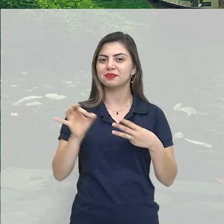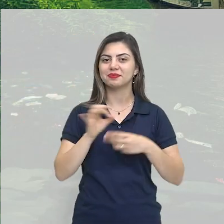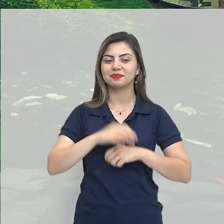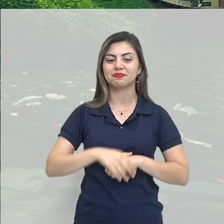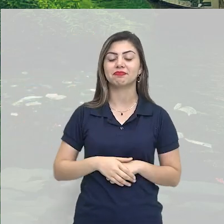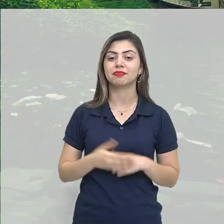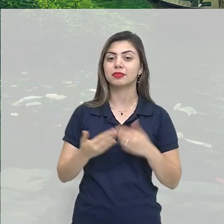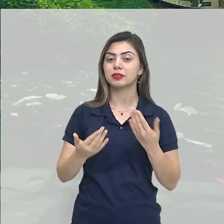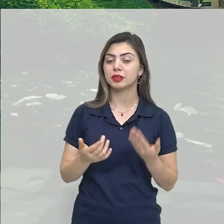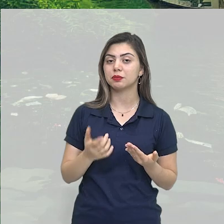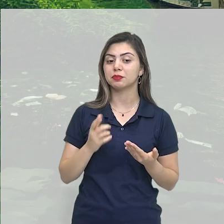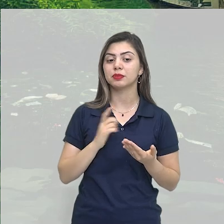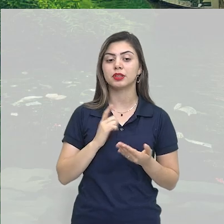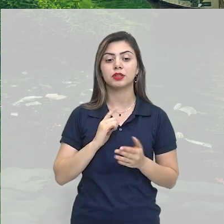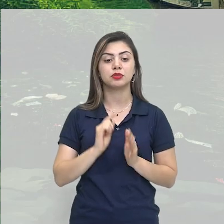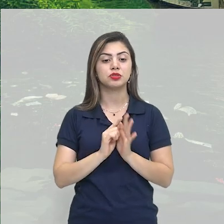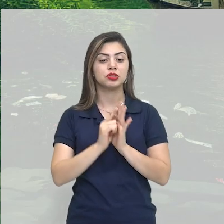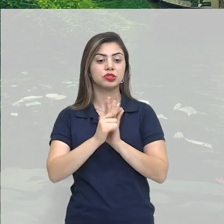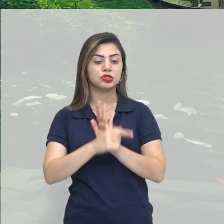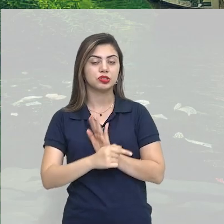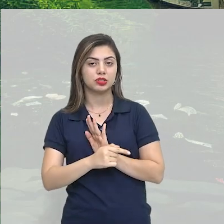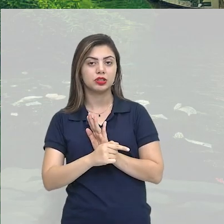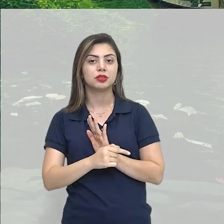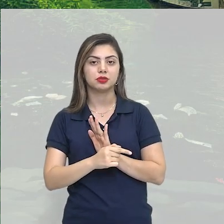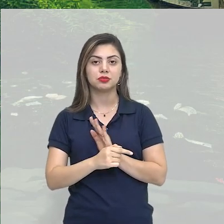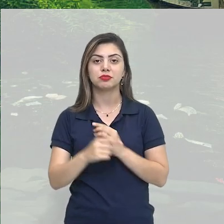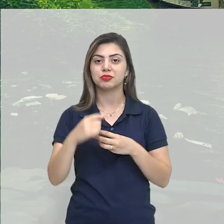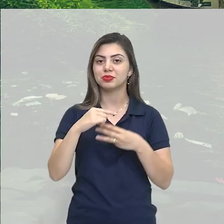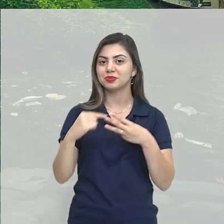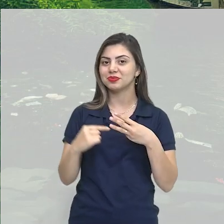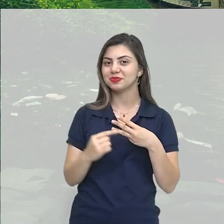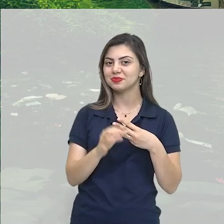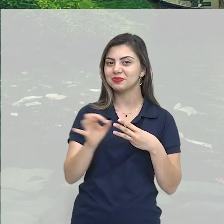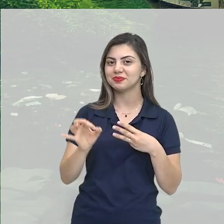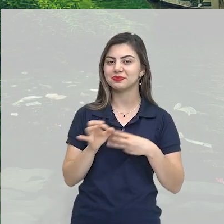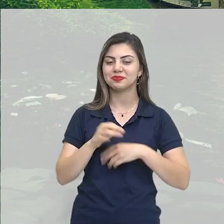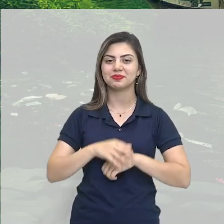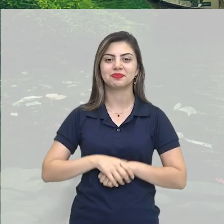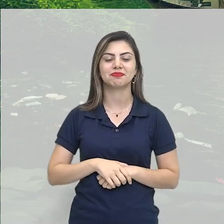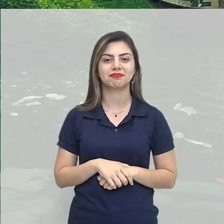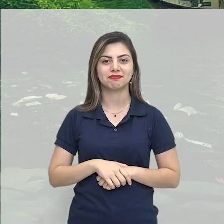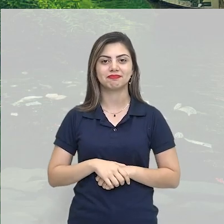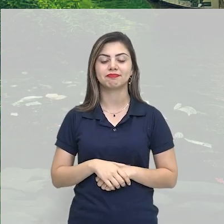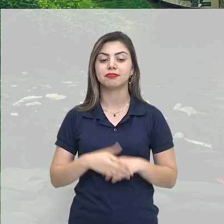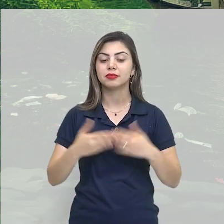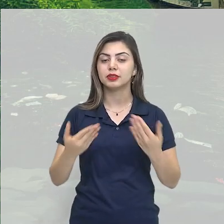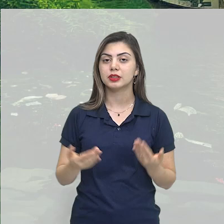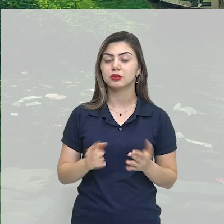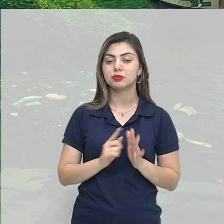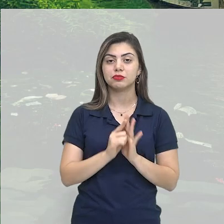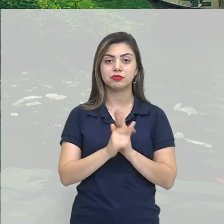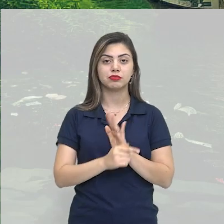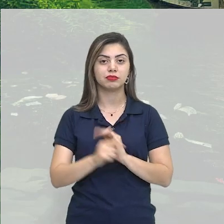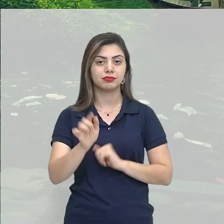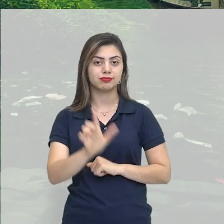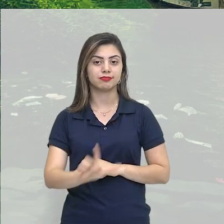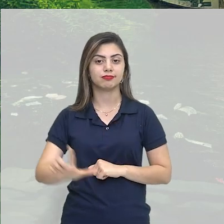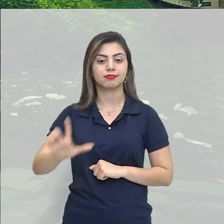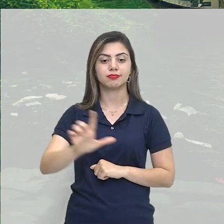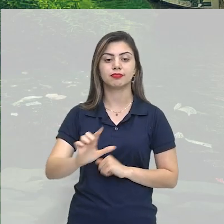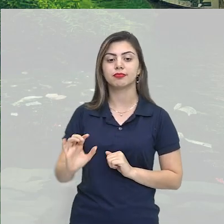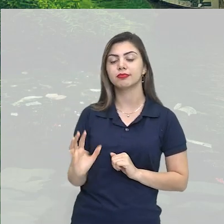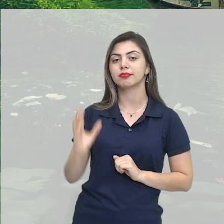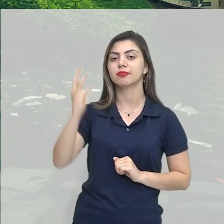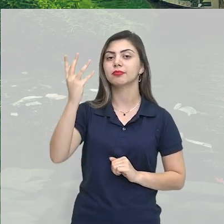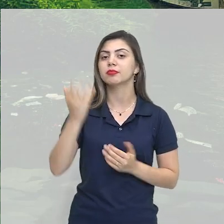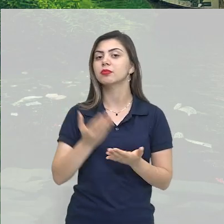o gênero épico, lírico e dramático. E então, os gêneros literários, eles ocorreram